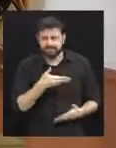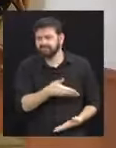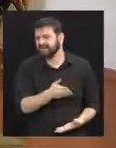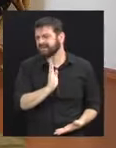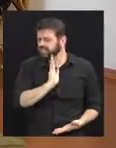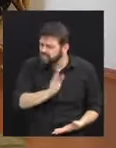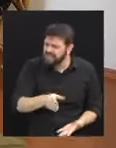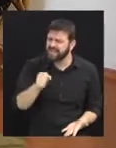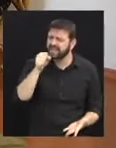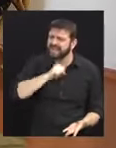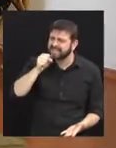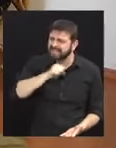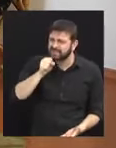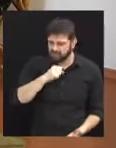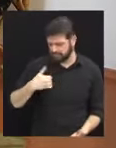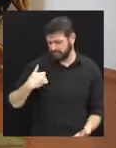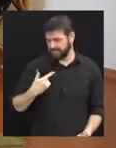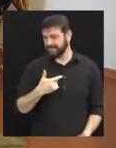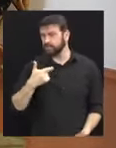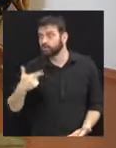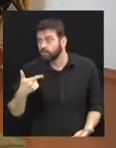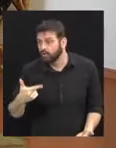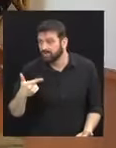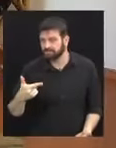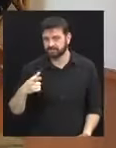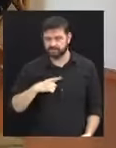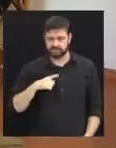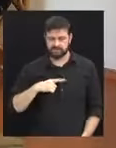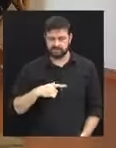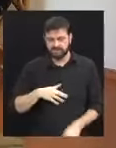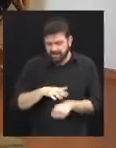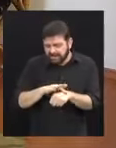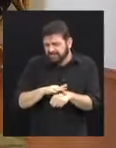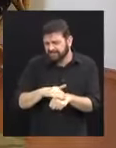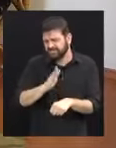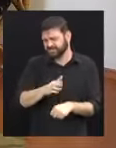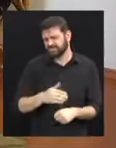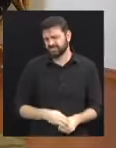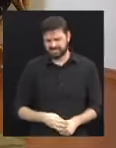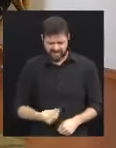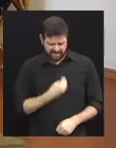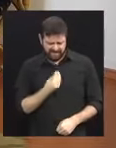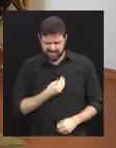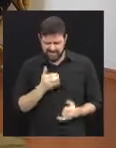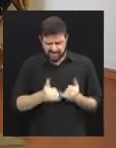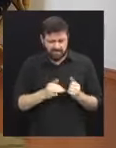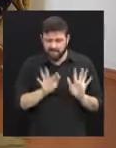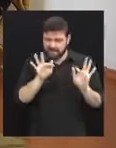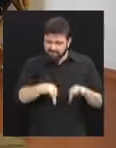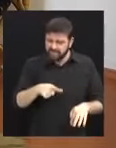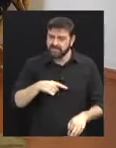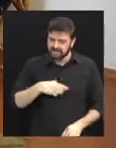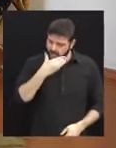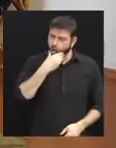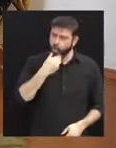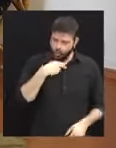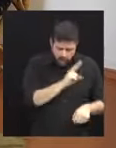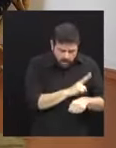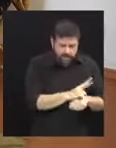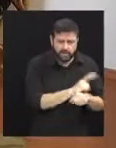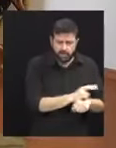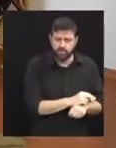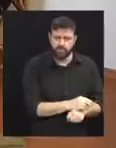de resgate de cachorro de 12 anos. E ele está debilitado porque ele está no fim da vida, né? E ele tem um dono, ele tem onde comer, mas